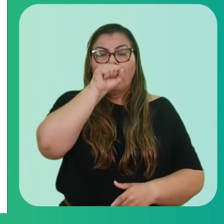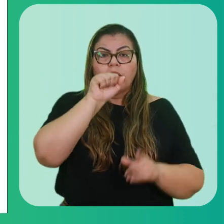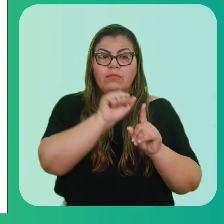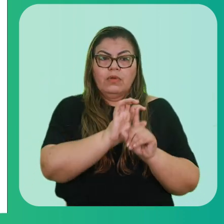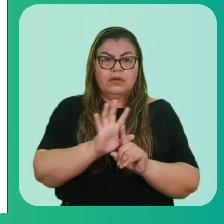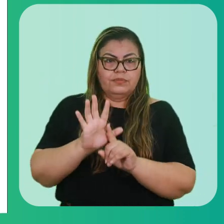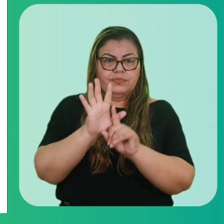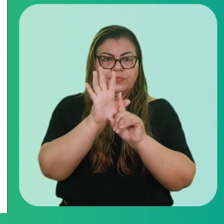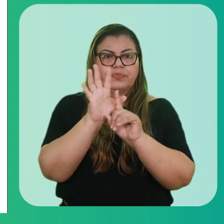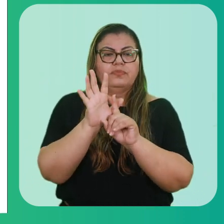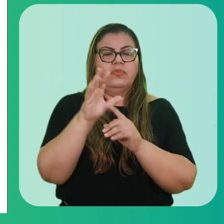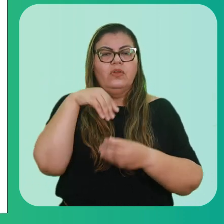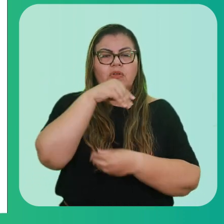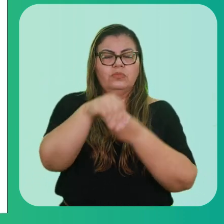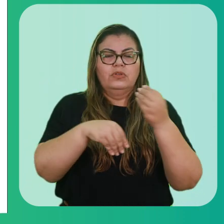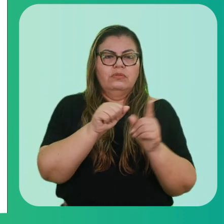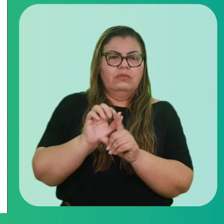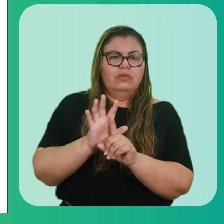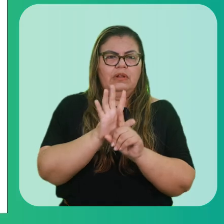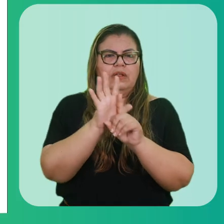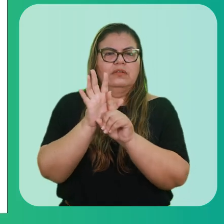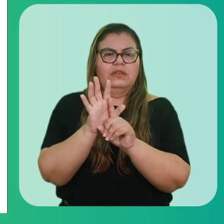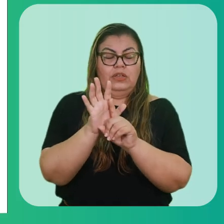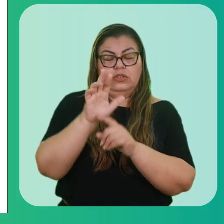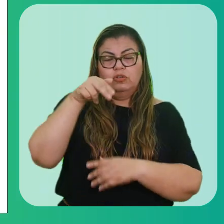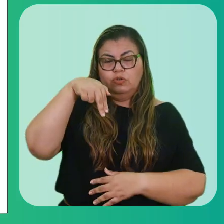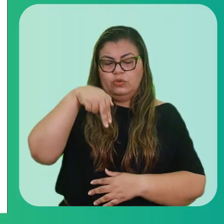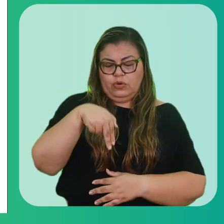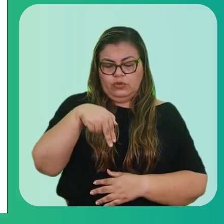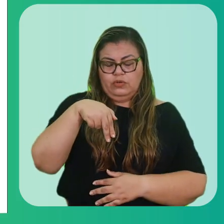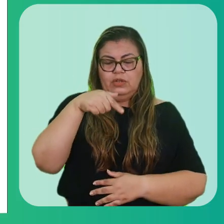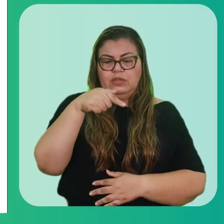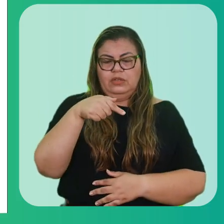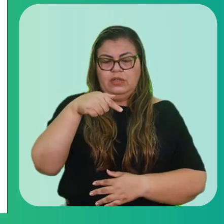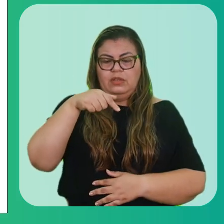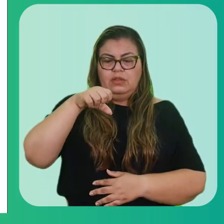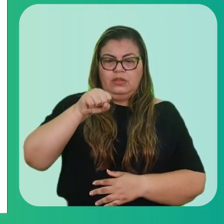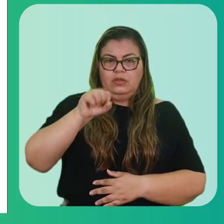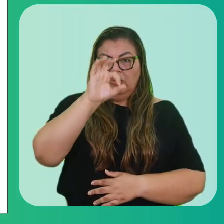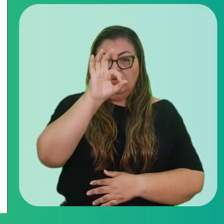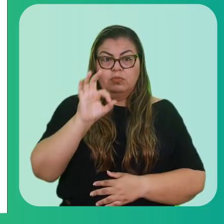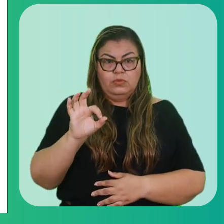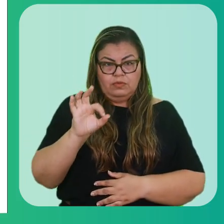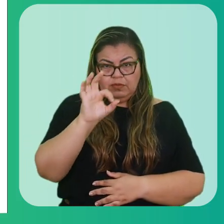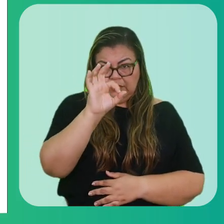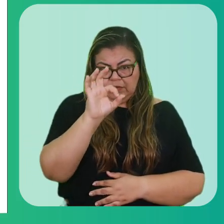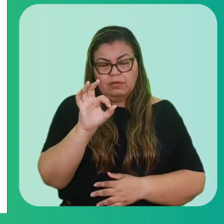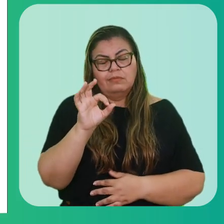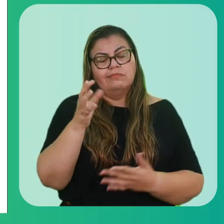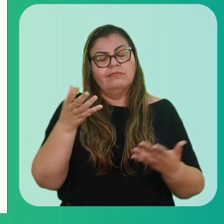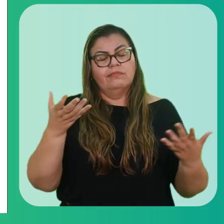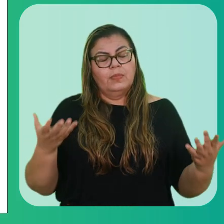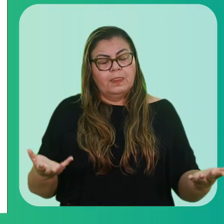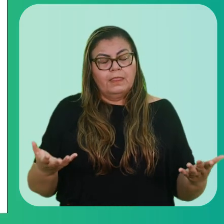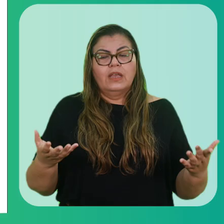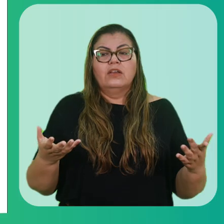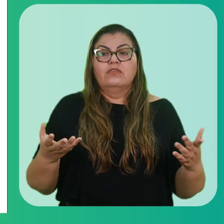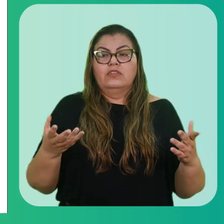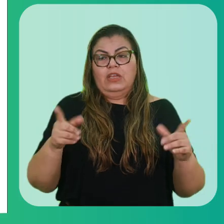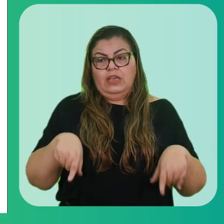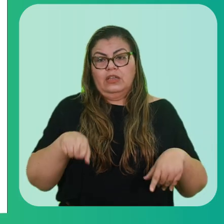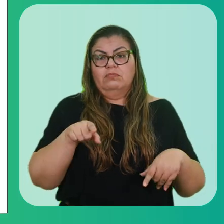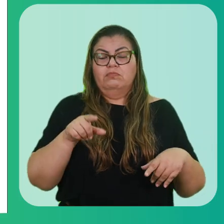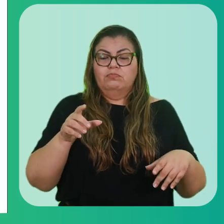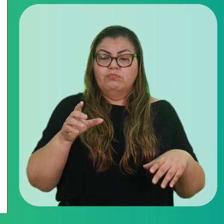contém nitrogênio em aproximadamente 78%, isso em porcentagem volumétrica, mas também lembrando